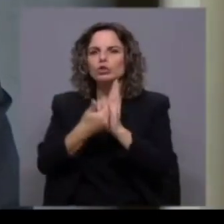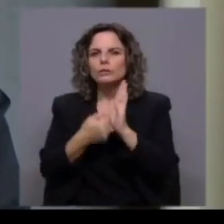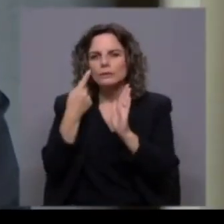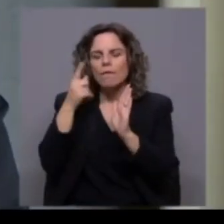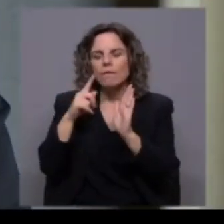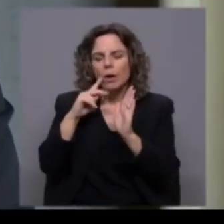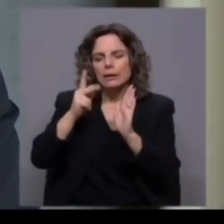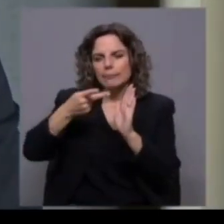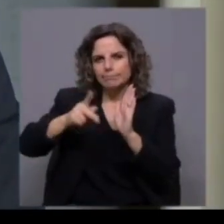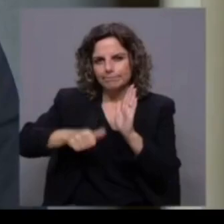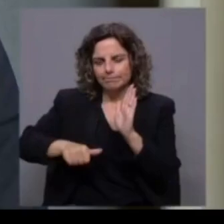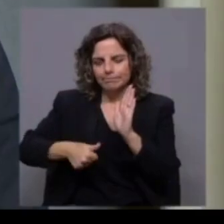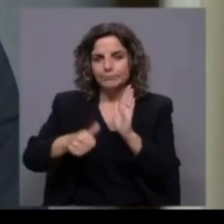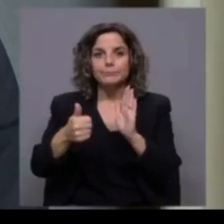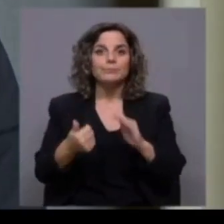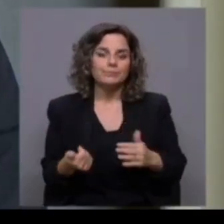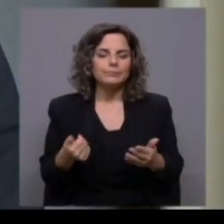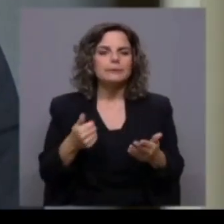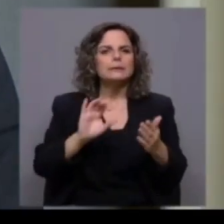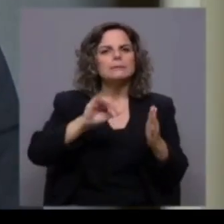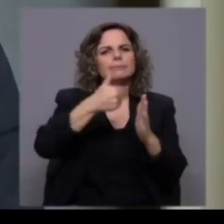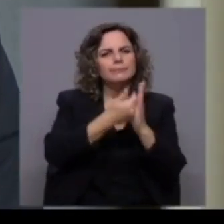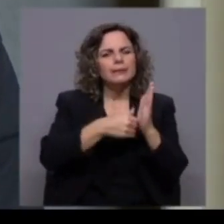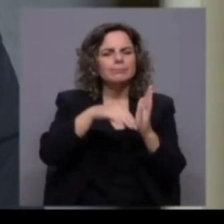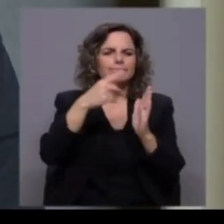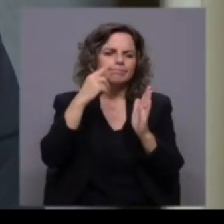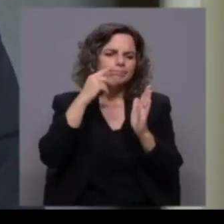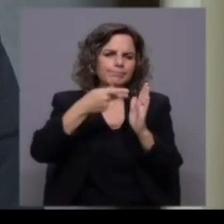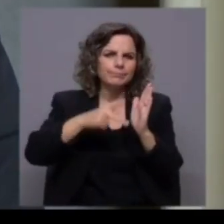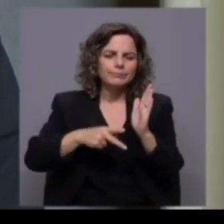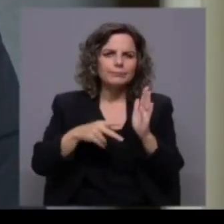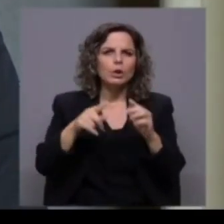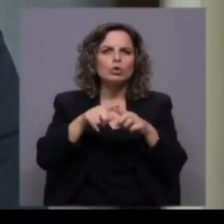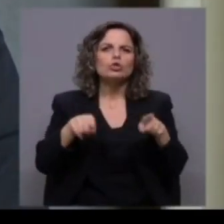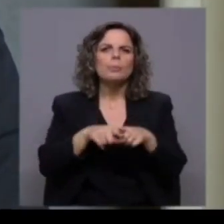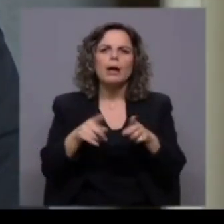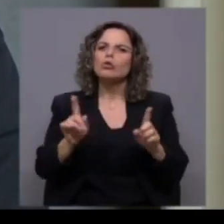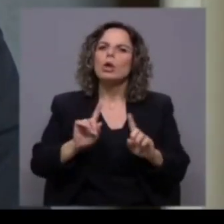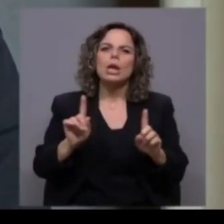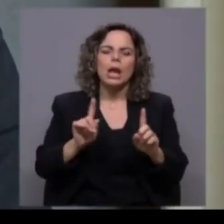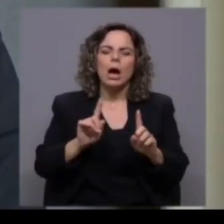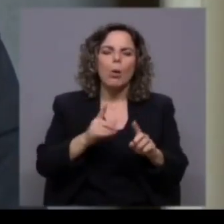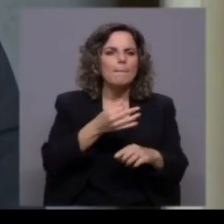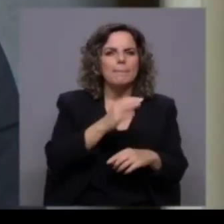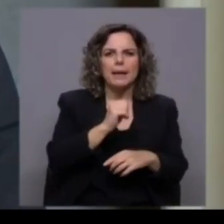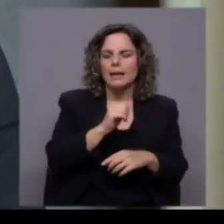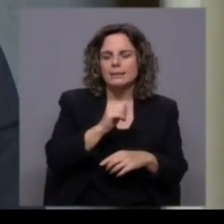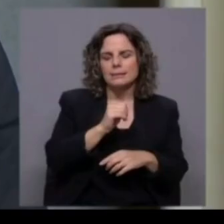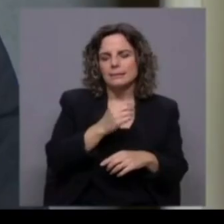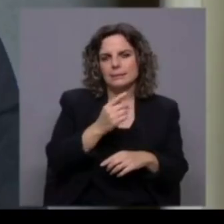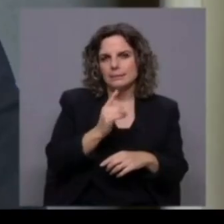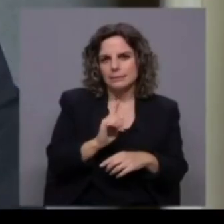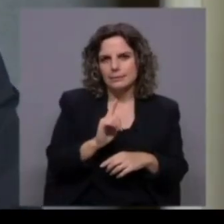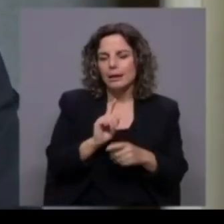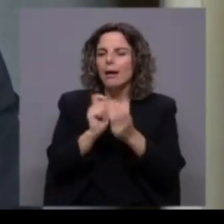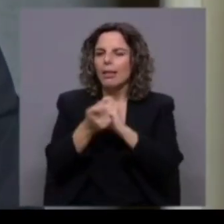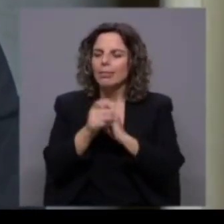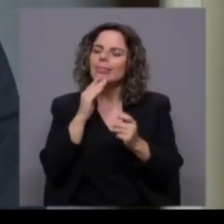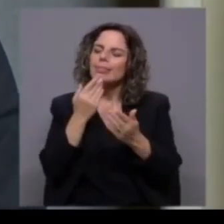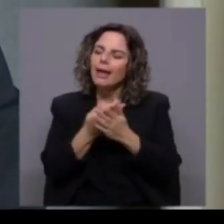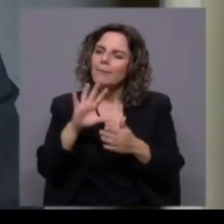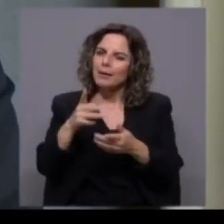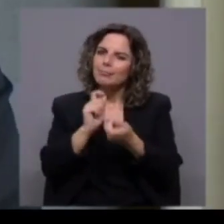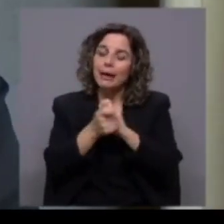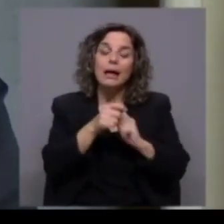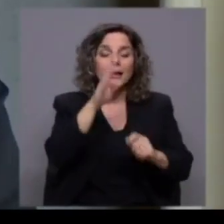constitucional dos regras para mim nós possa congregar todos os passos não socialista do Parlamento numa verdadeira transformação do país e se o pé